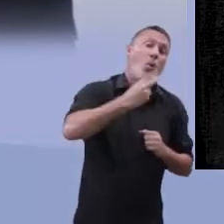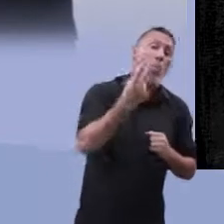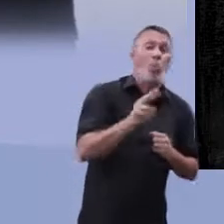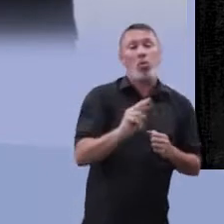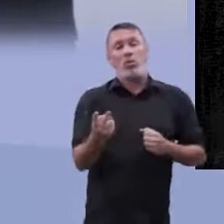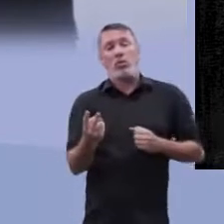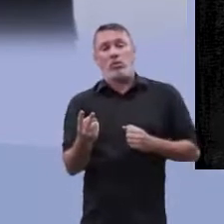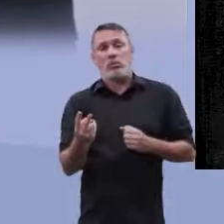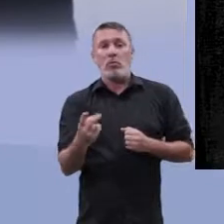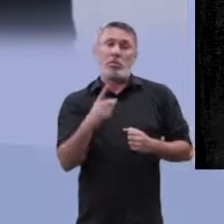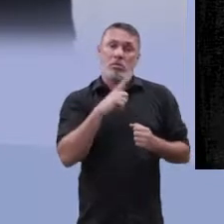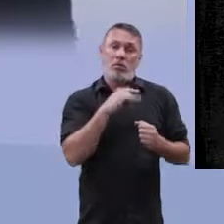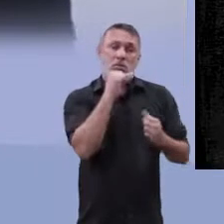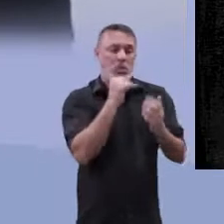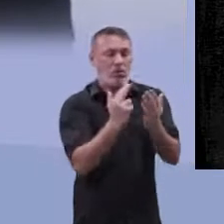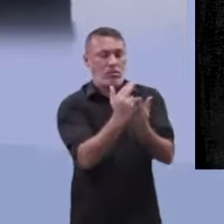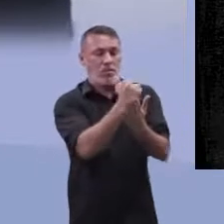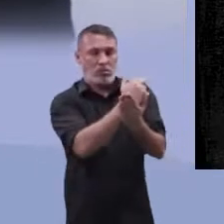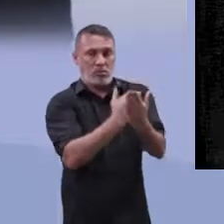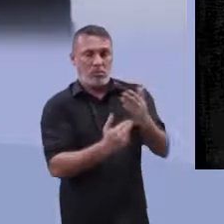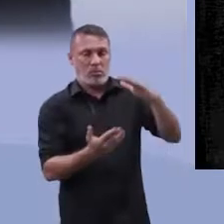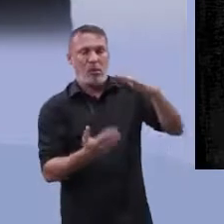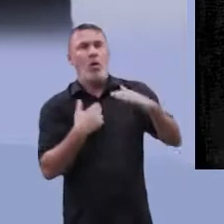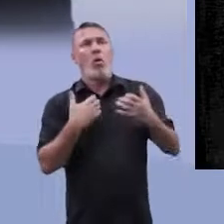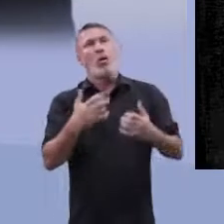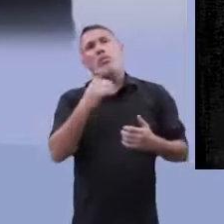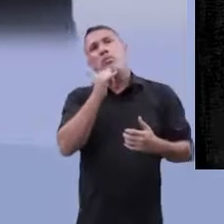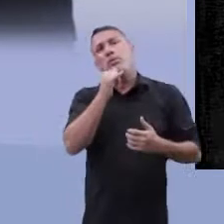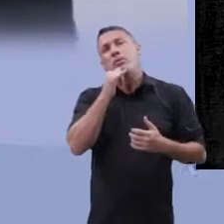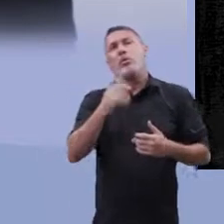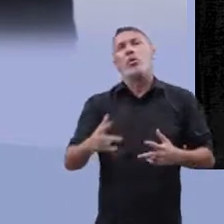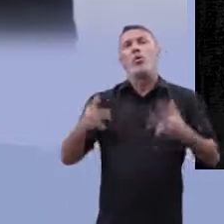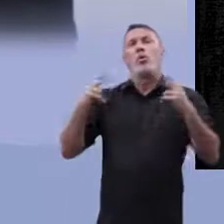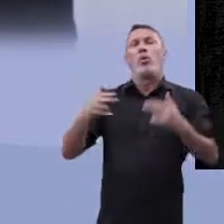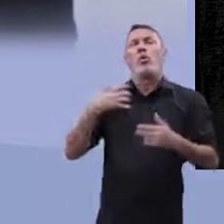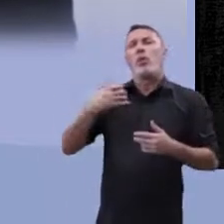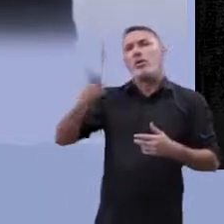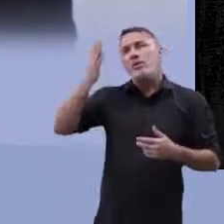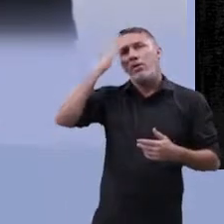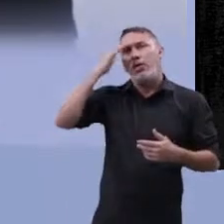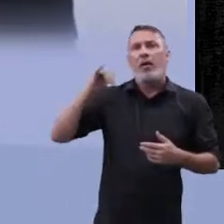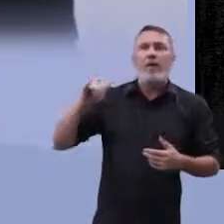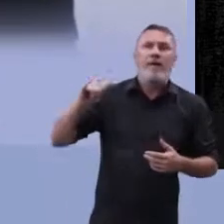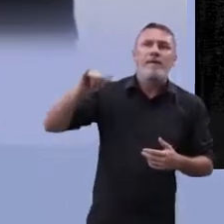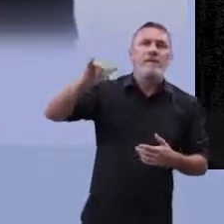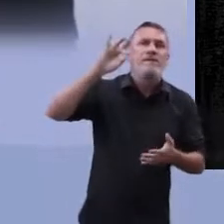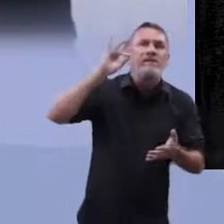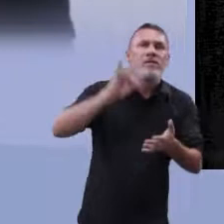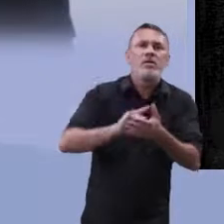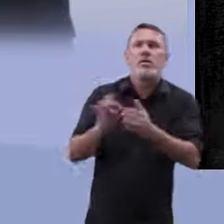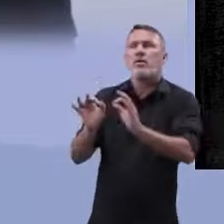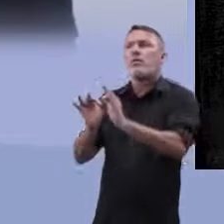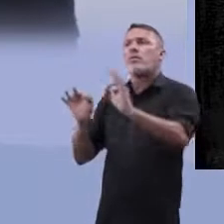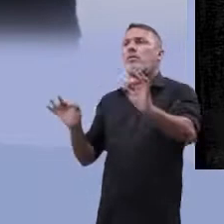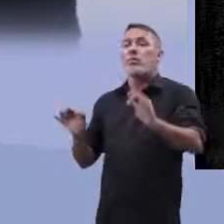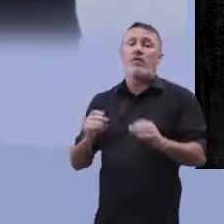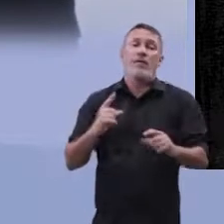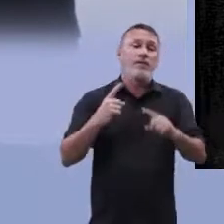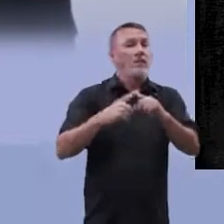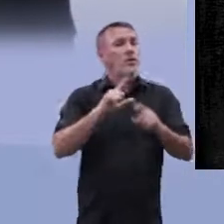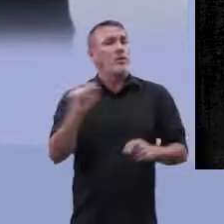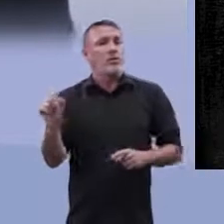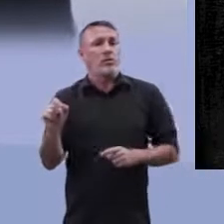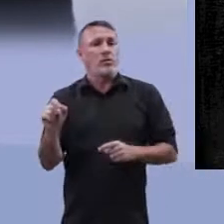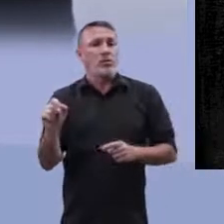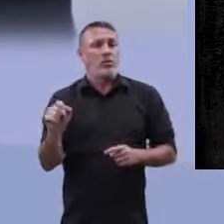visão? Ou o contrário, você tem um desenho e quer saber o tamanho de um avião que está no desenho, você quer saber na vida real, é só